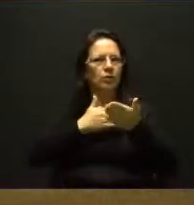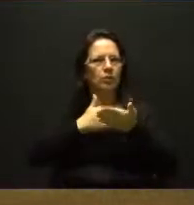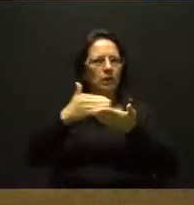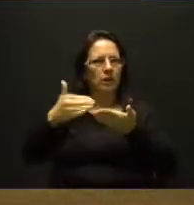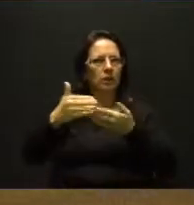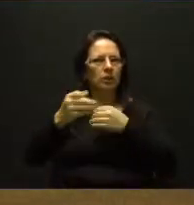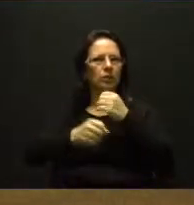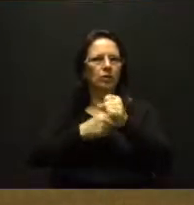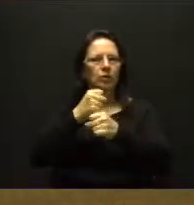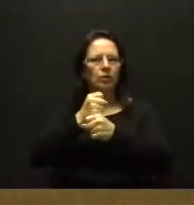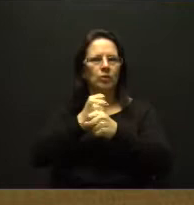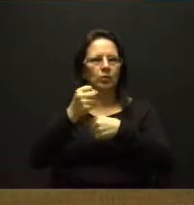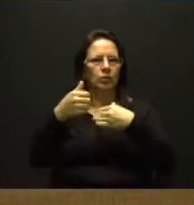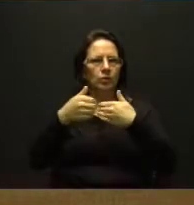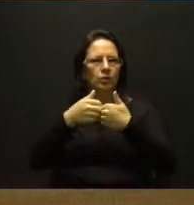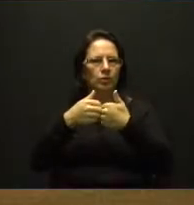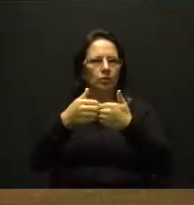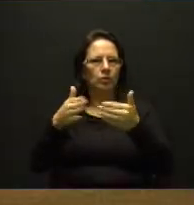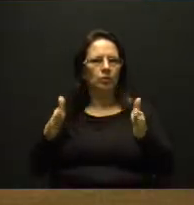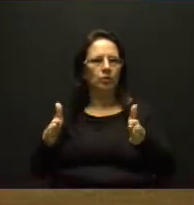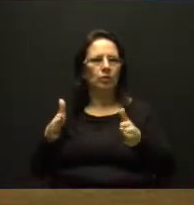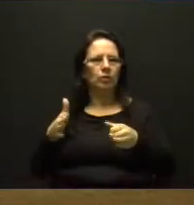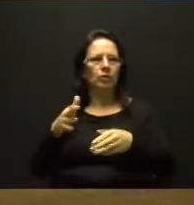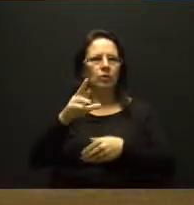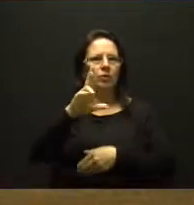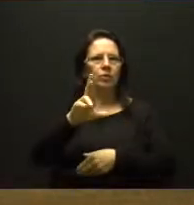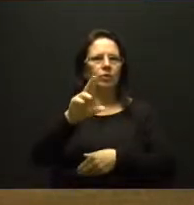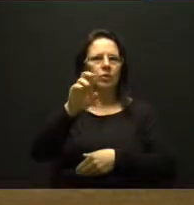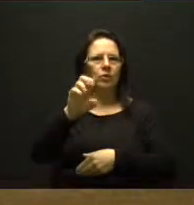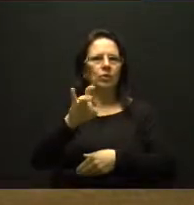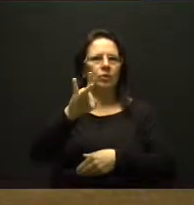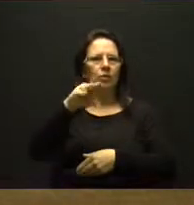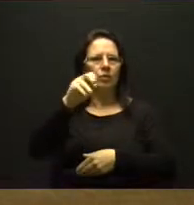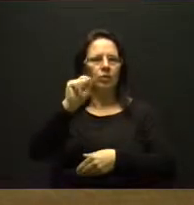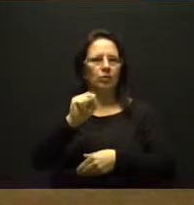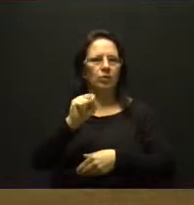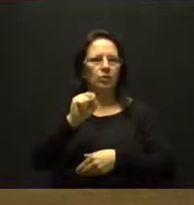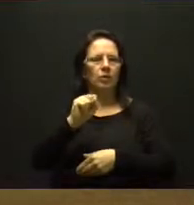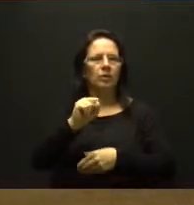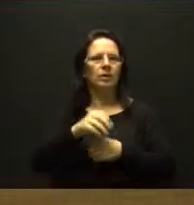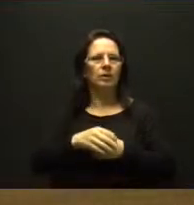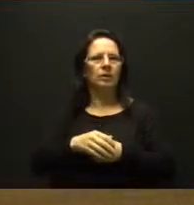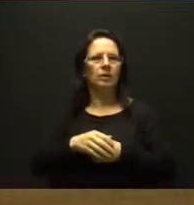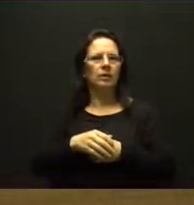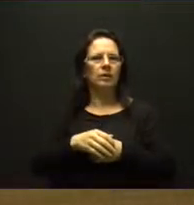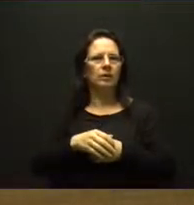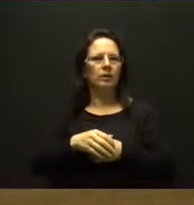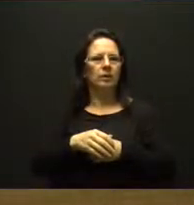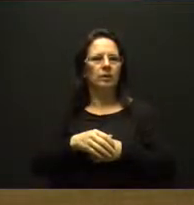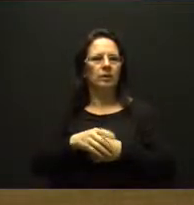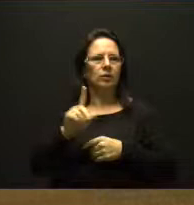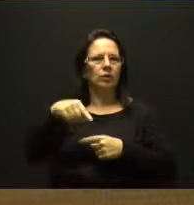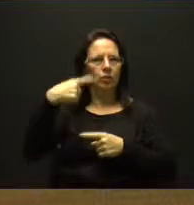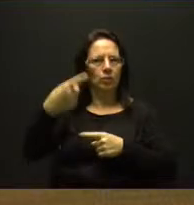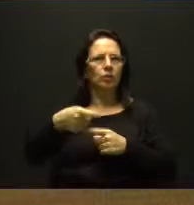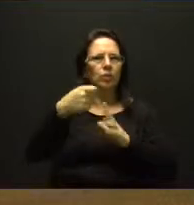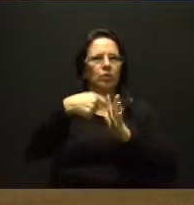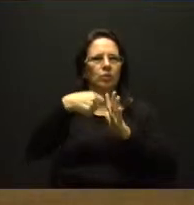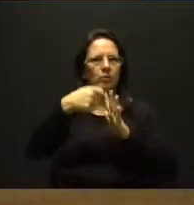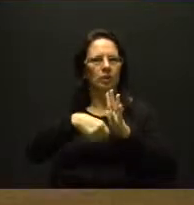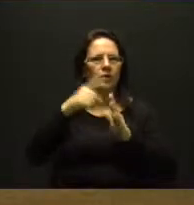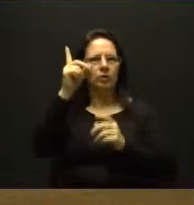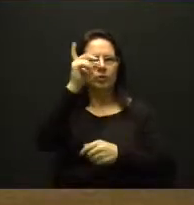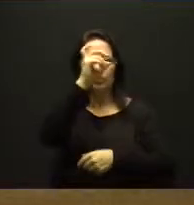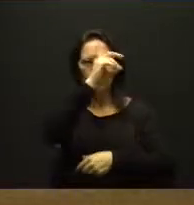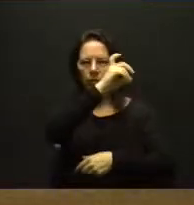para que seja aberto o prazo agora no meio do ano segundo semestre sabemos da dificuldade financeira que estamos